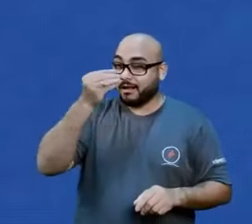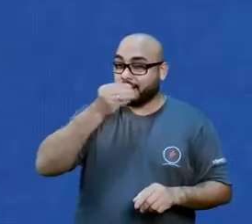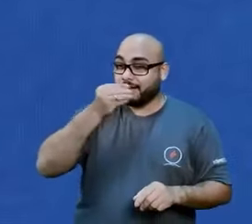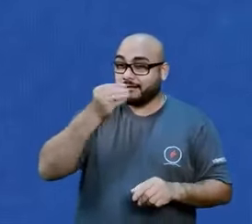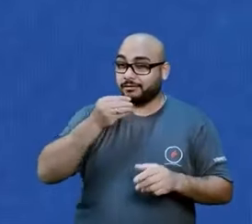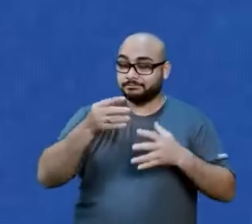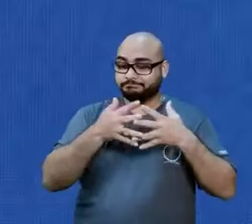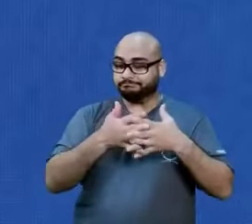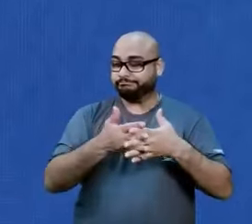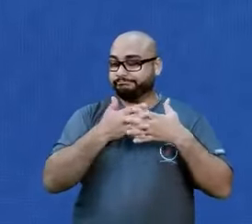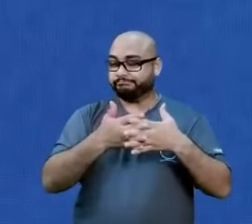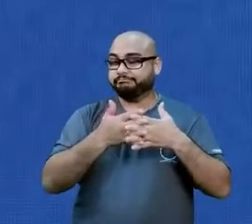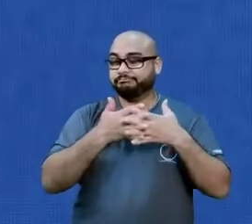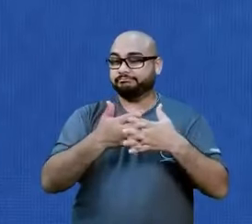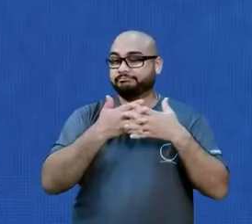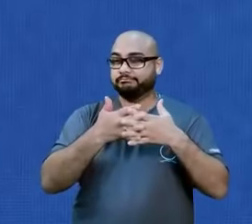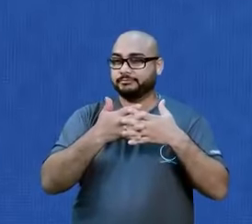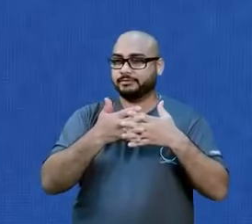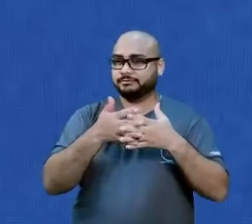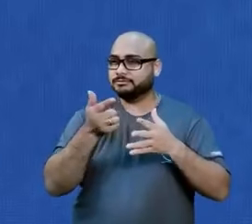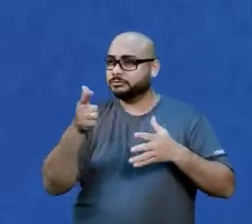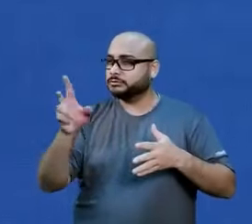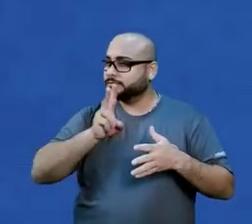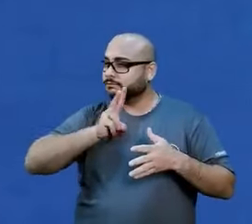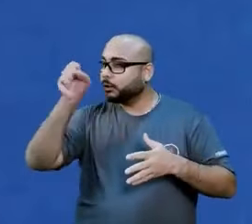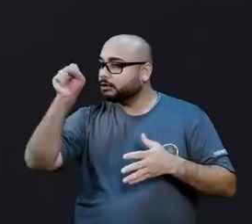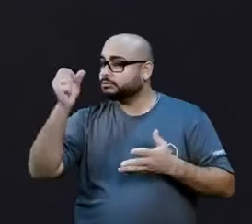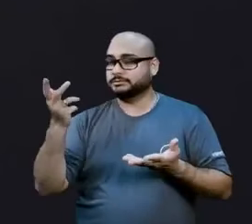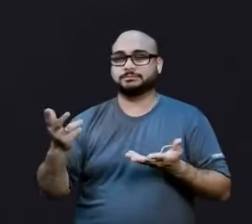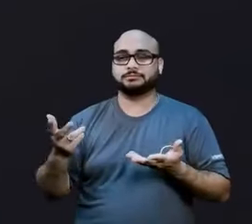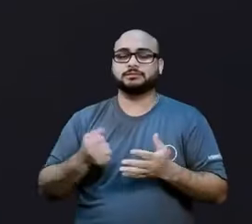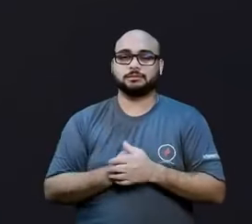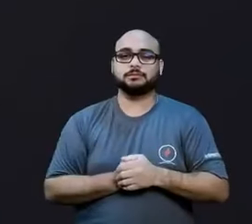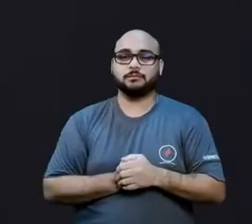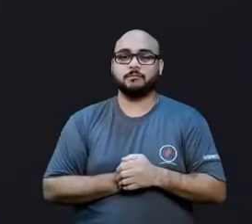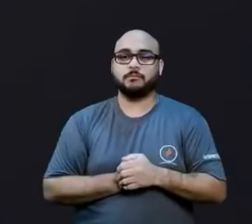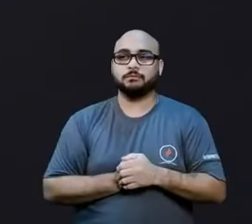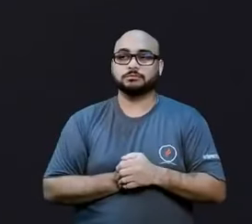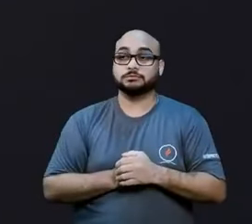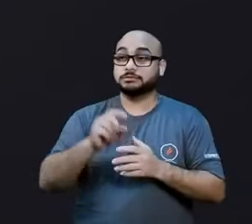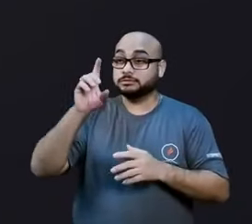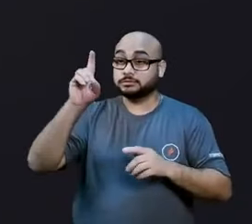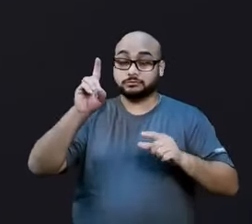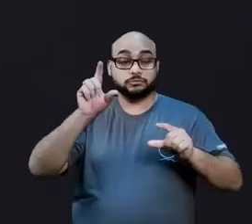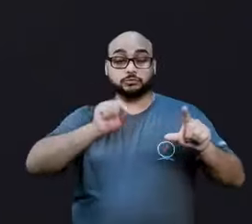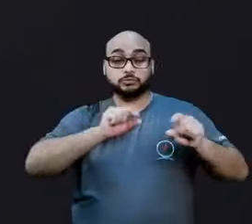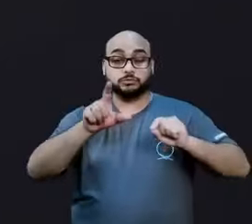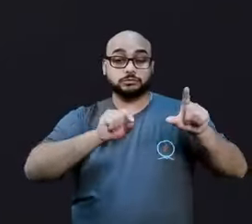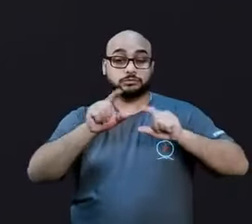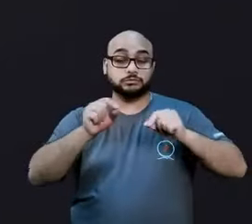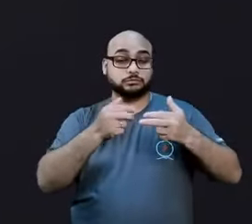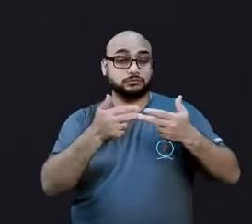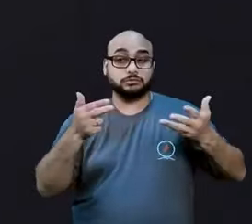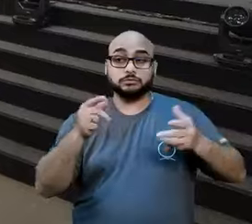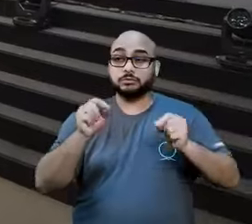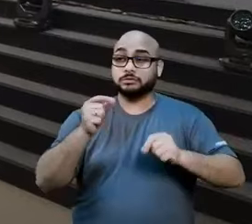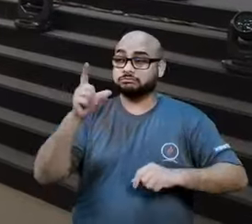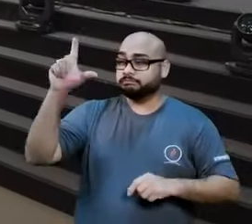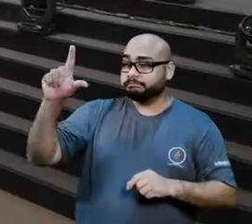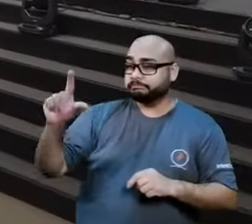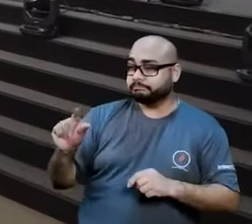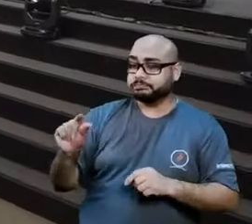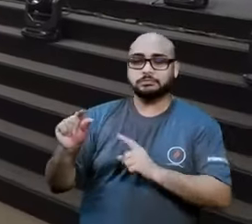é forte quem quer usar o que é fraco Deus escolheu as coisas Viz de pouco valor